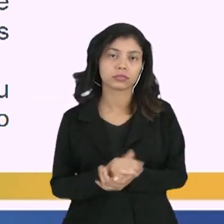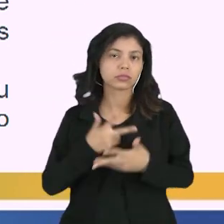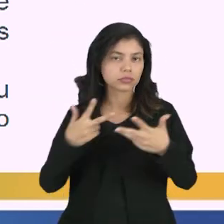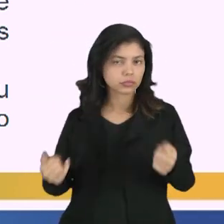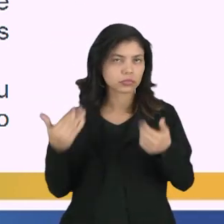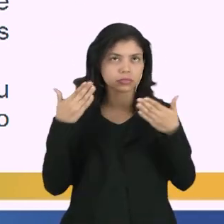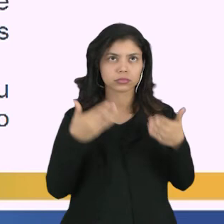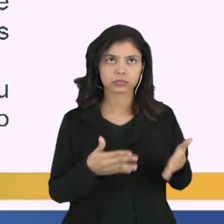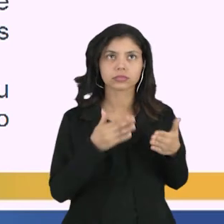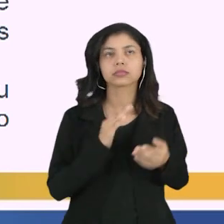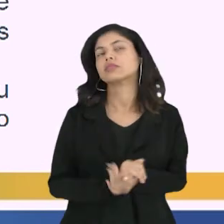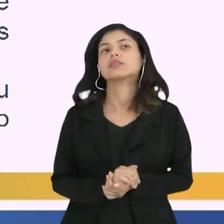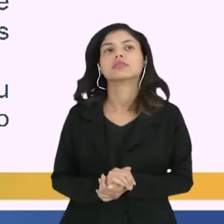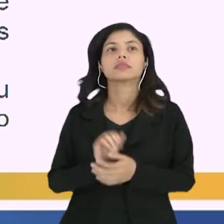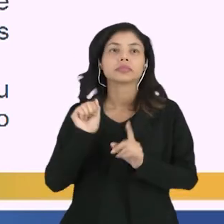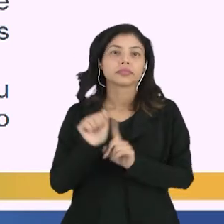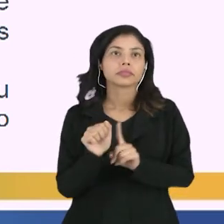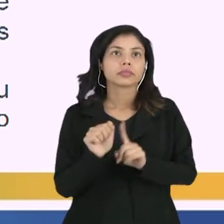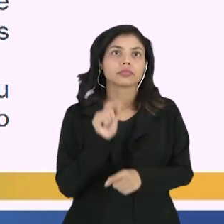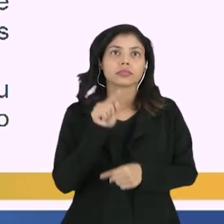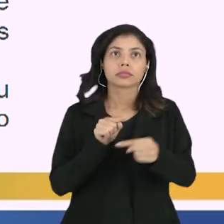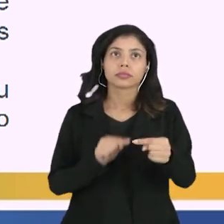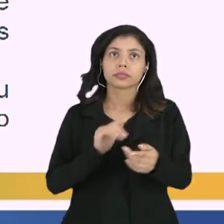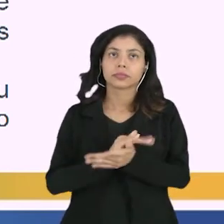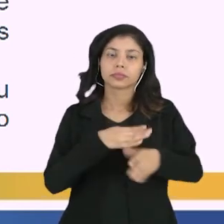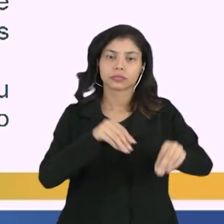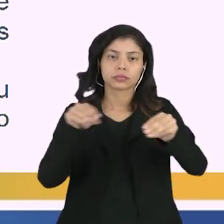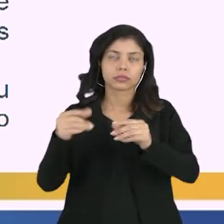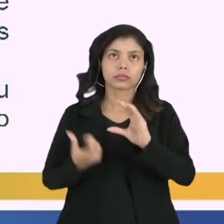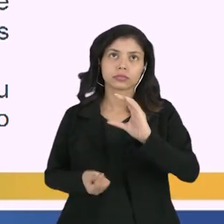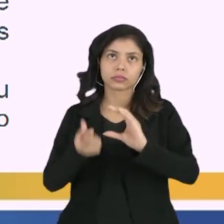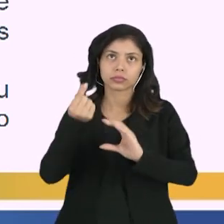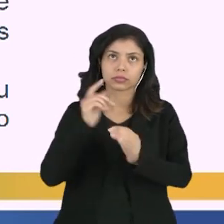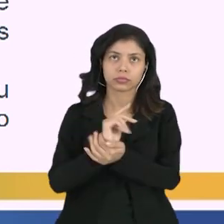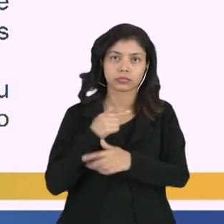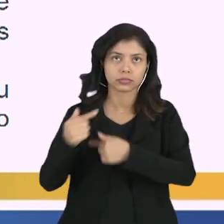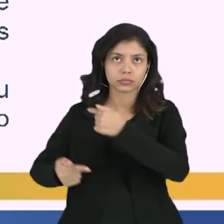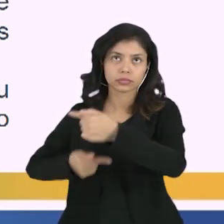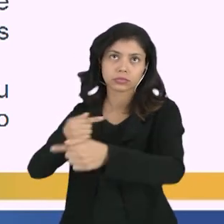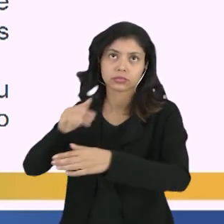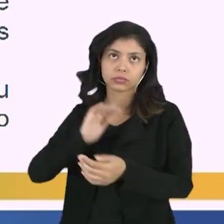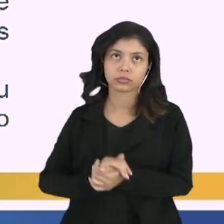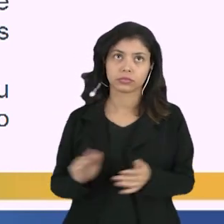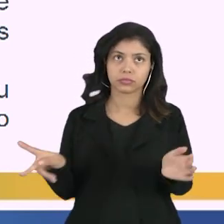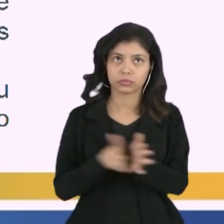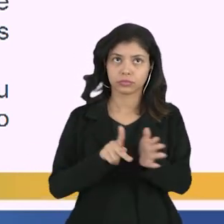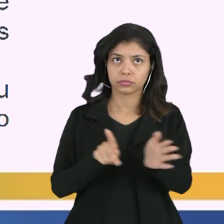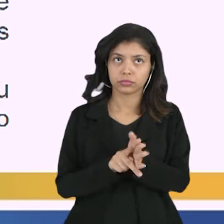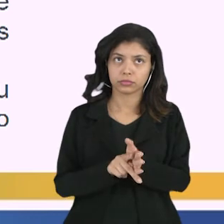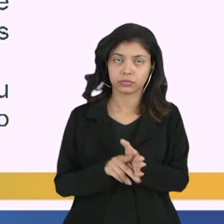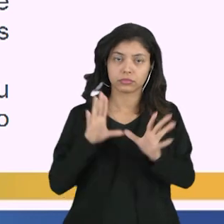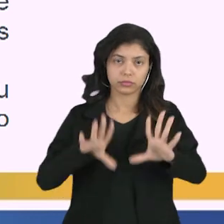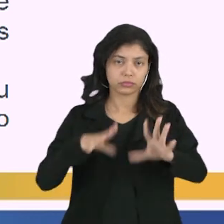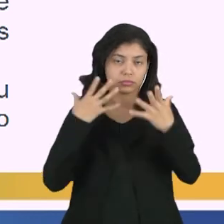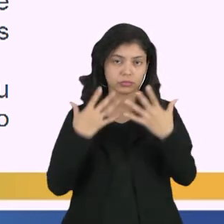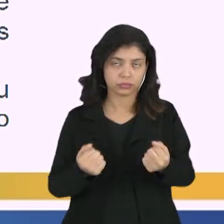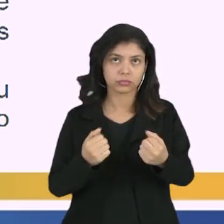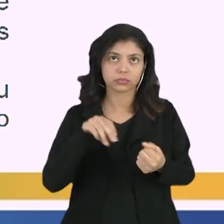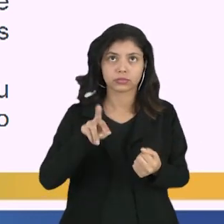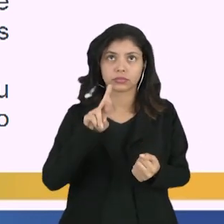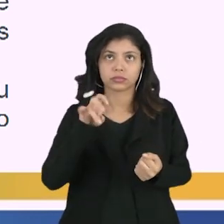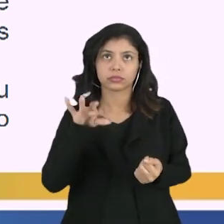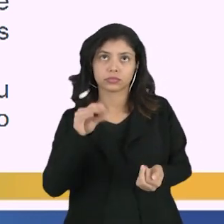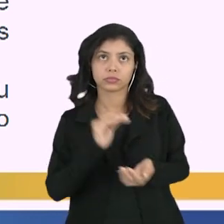esses objetivos. A. Dividiu o território em capitanias hereditárias cedidas aos donatários, que, por sua